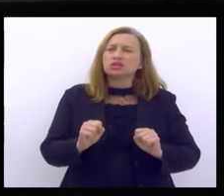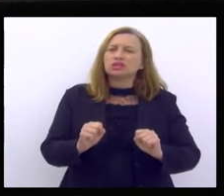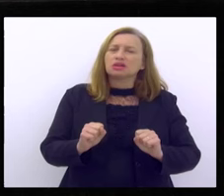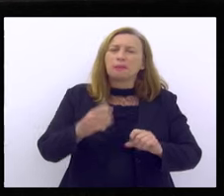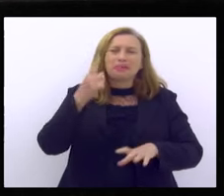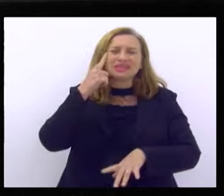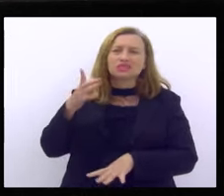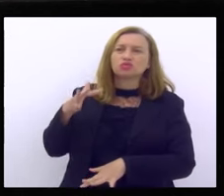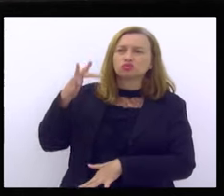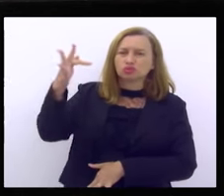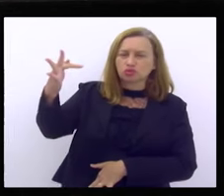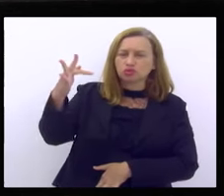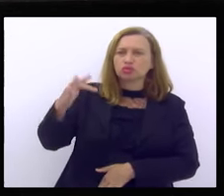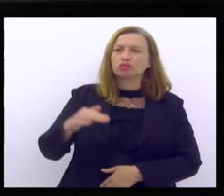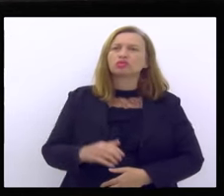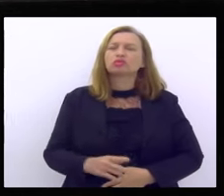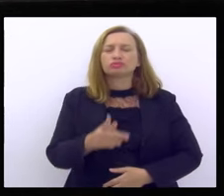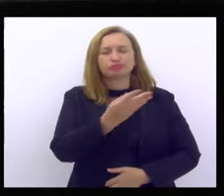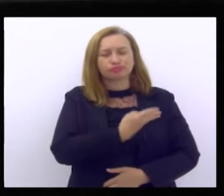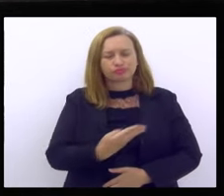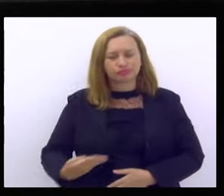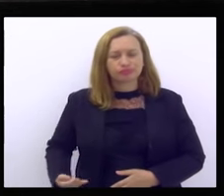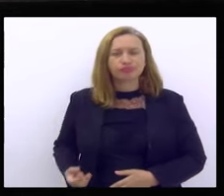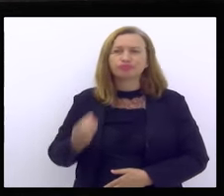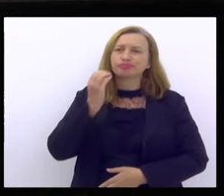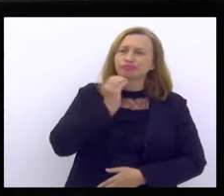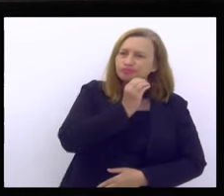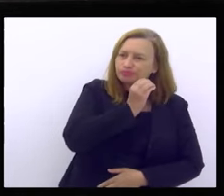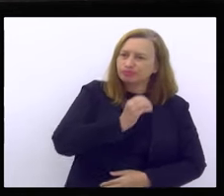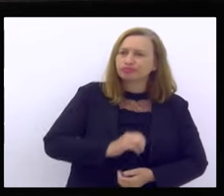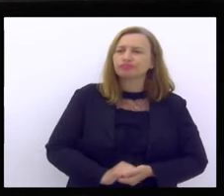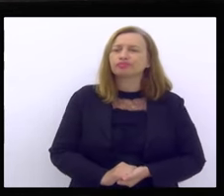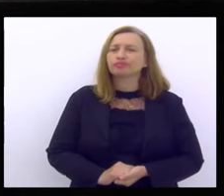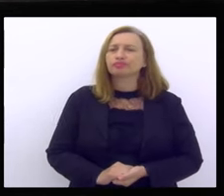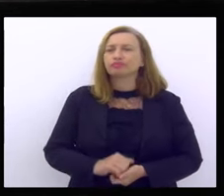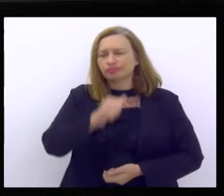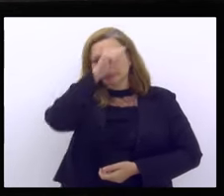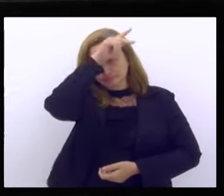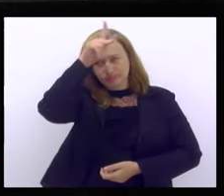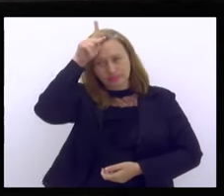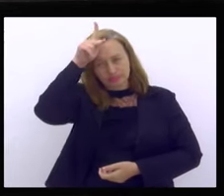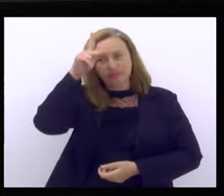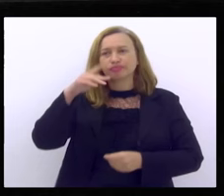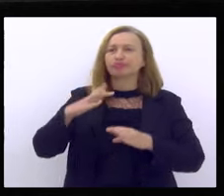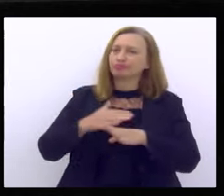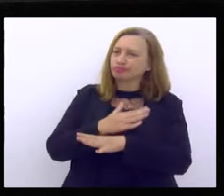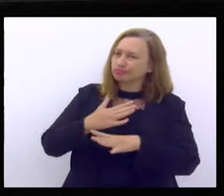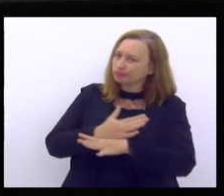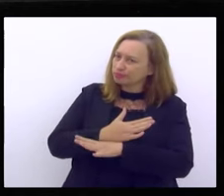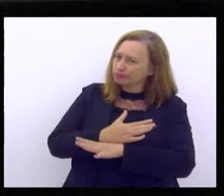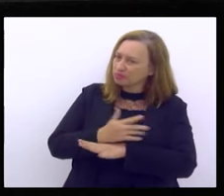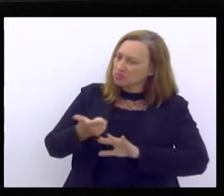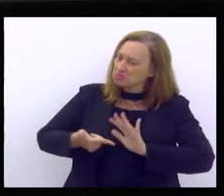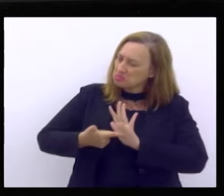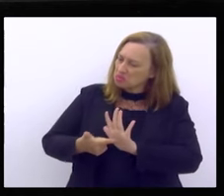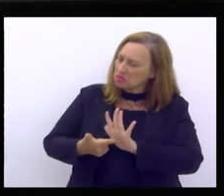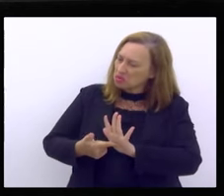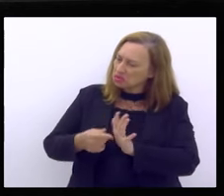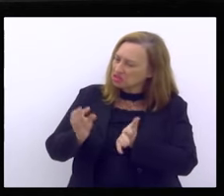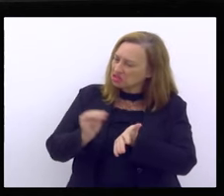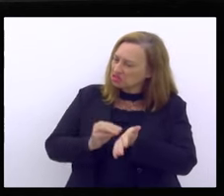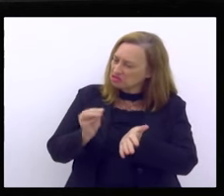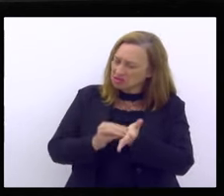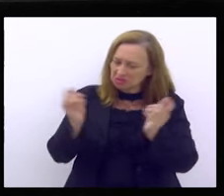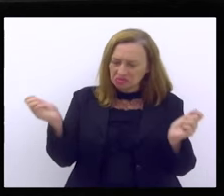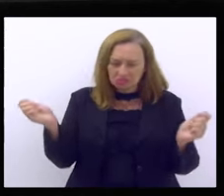futuro. Infelizmente, o governador Cláudio Castro e os prefeitos dessas cidades mostram o seu total descompromisso